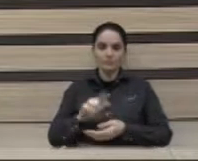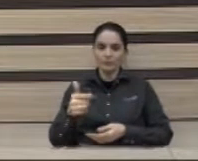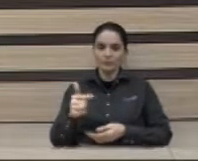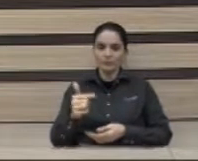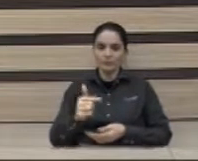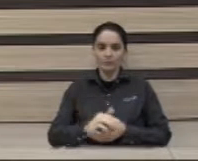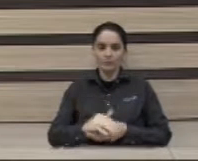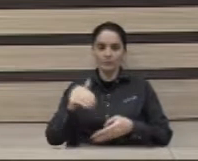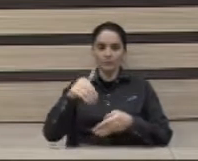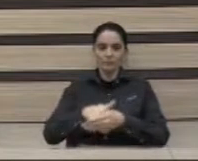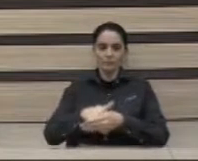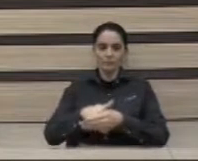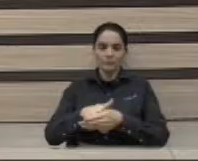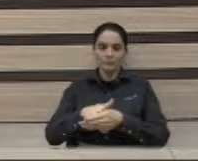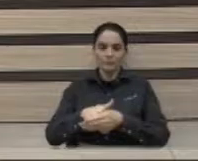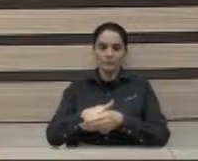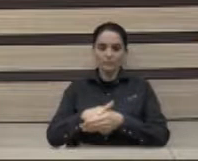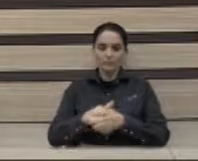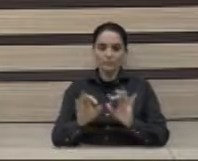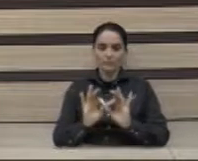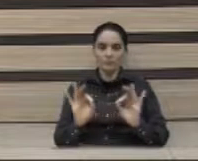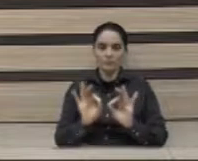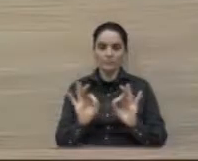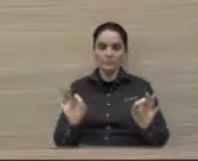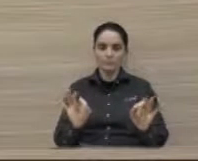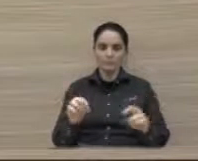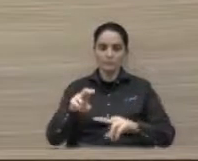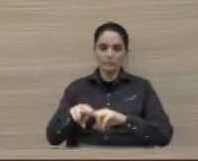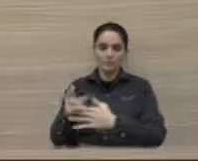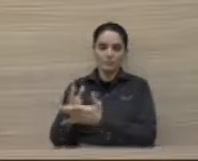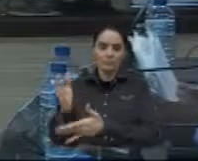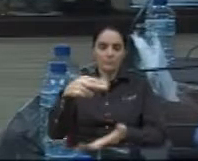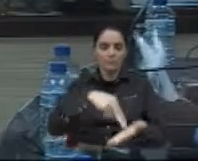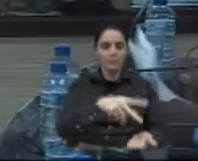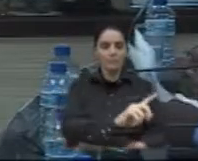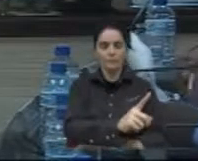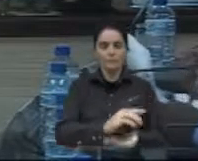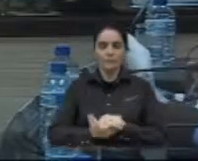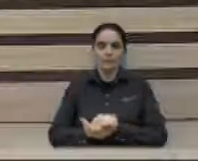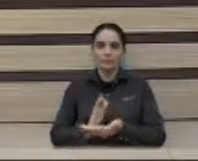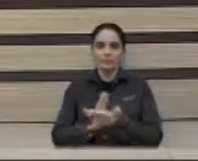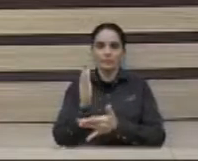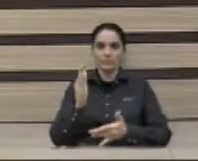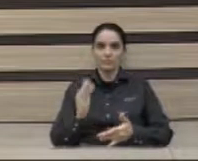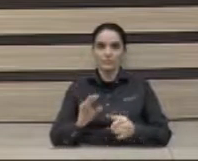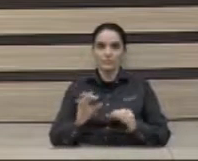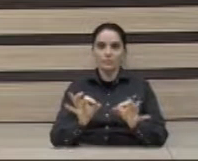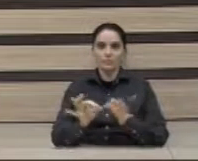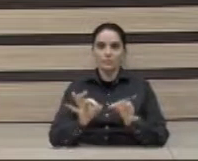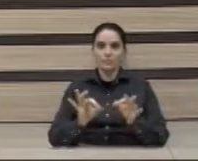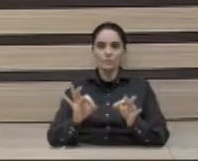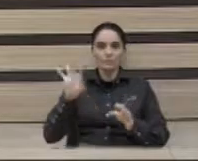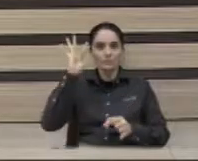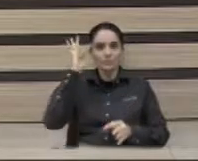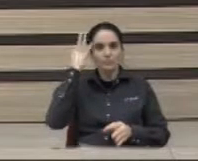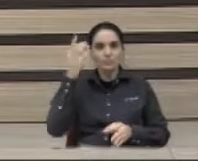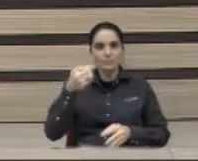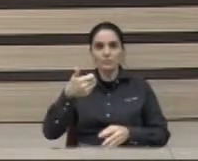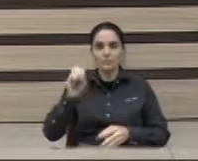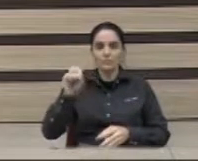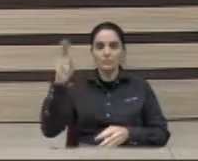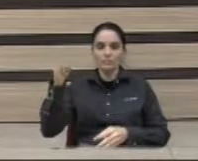queira discutir, vai à votação e a votação é simbólica. Os sentados aprovam, os de pé rejeitam. Está aprovado o projeto de resolução